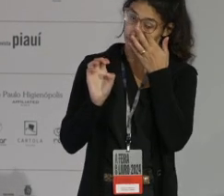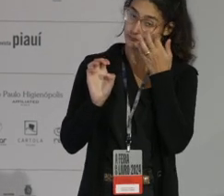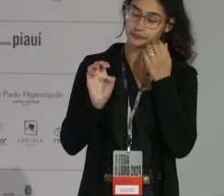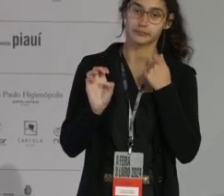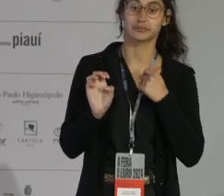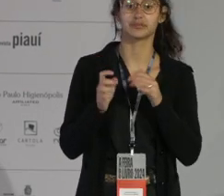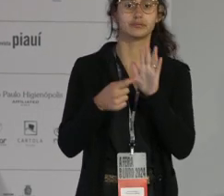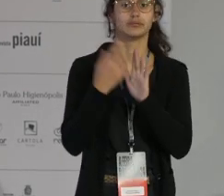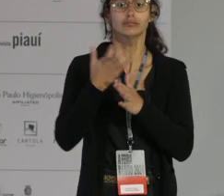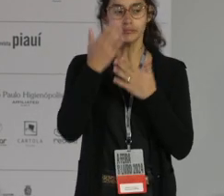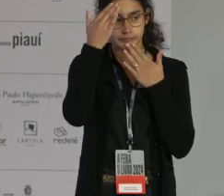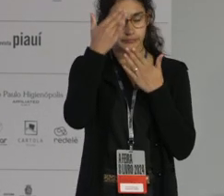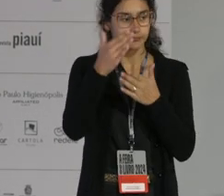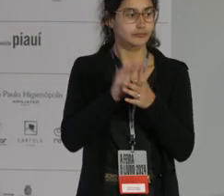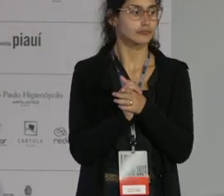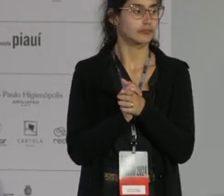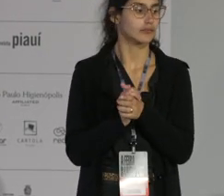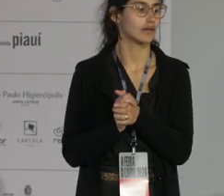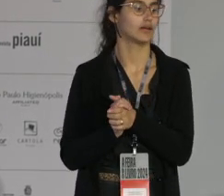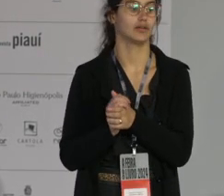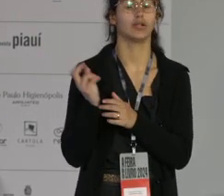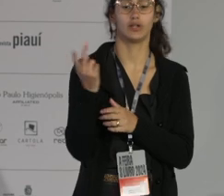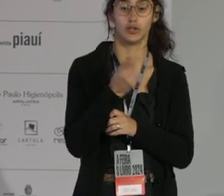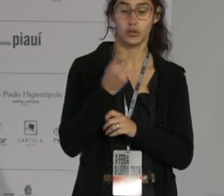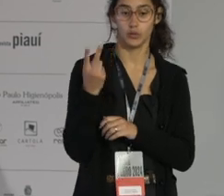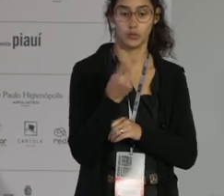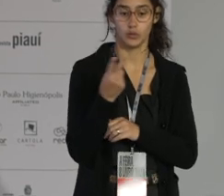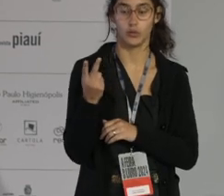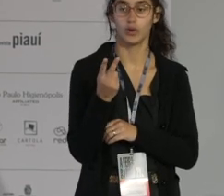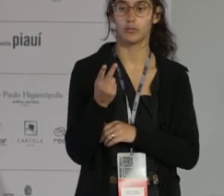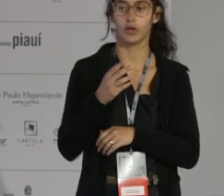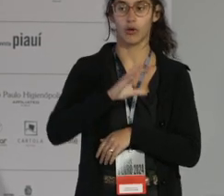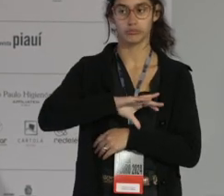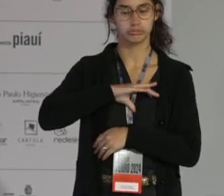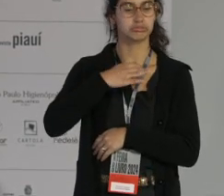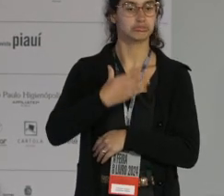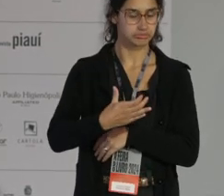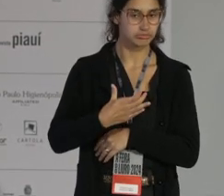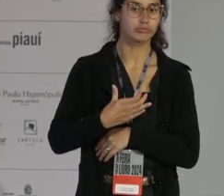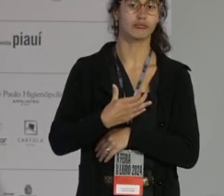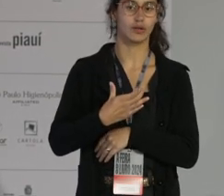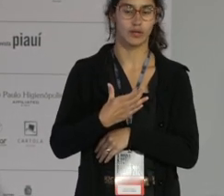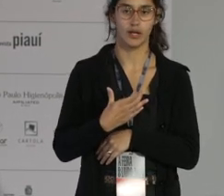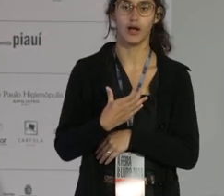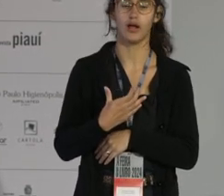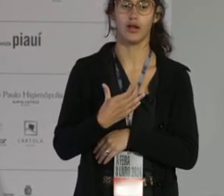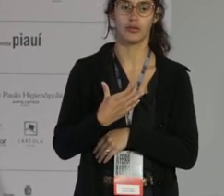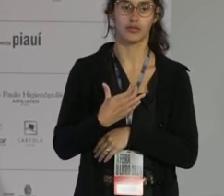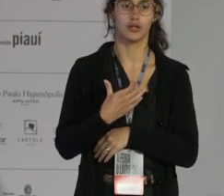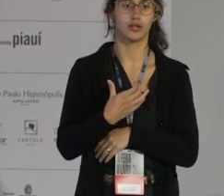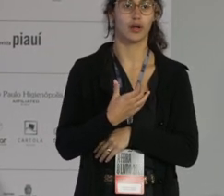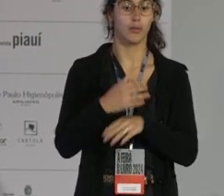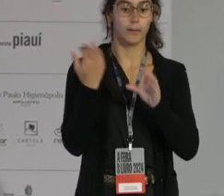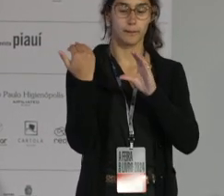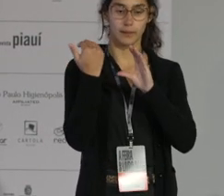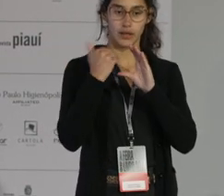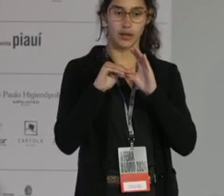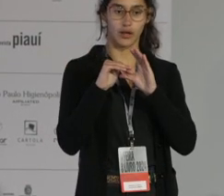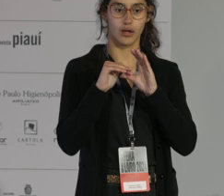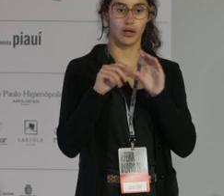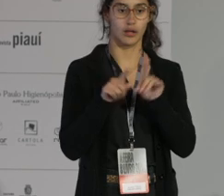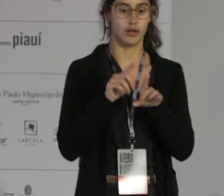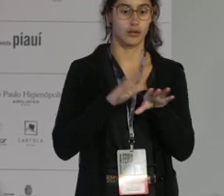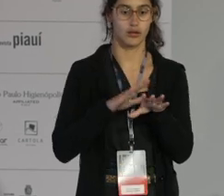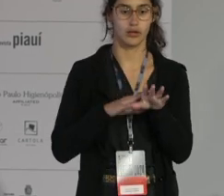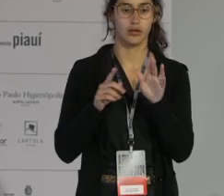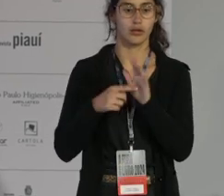Assim, primeiro eu quero agradecer, vamos dizer, vocês dois pela coragem, né, de ser publicado, né, porque é uma coisa